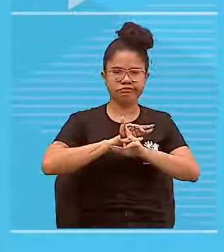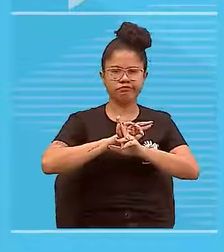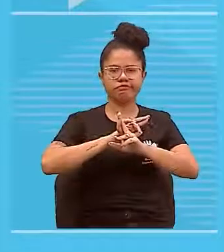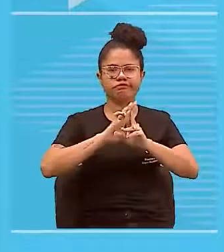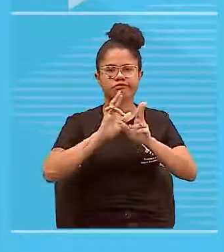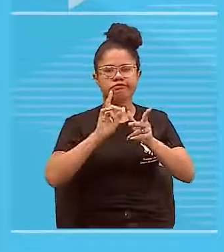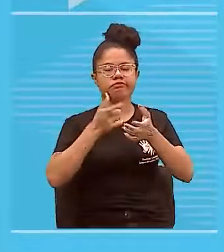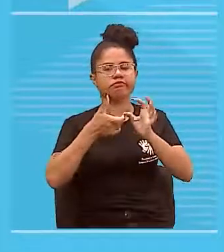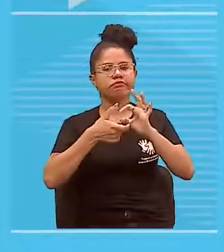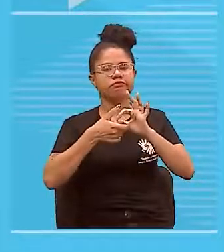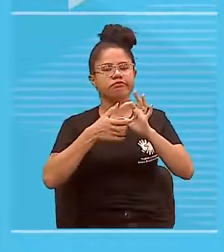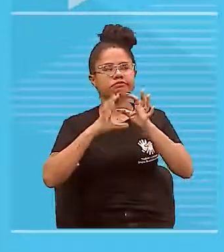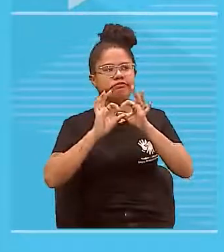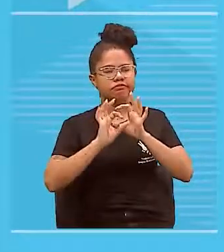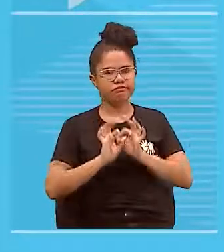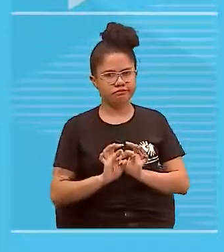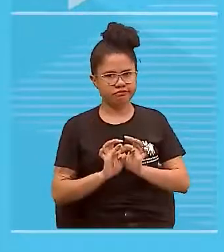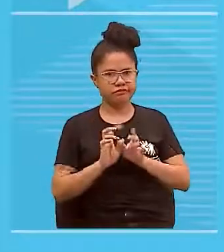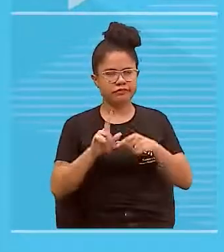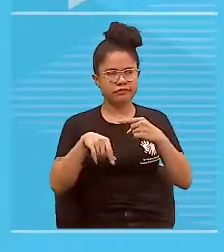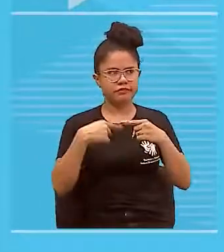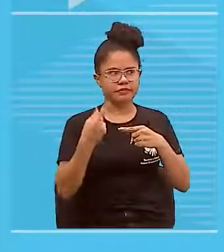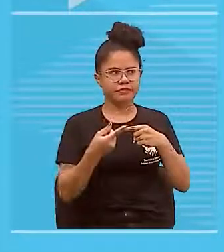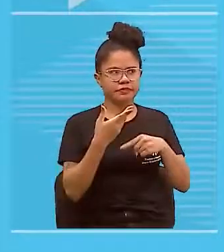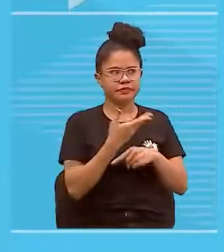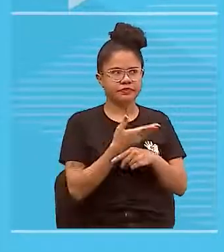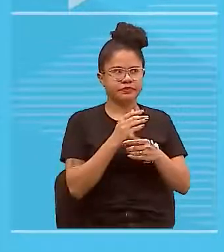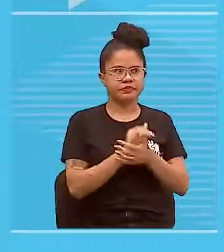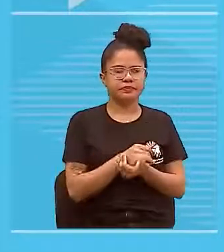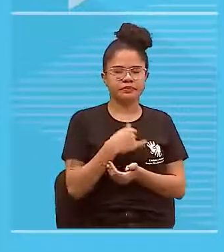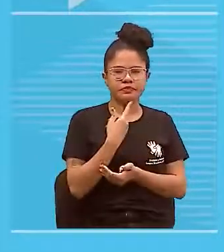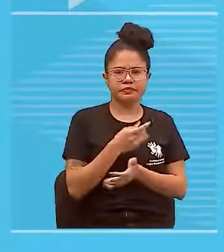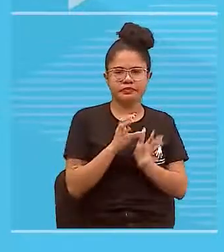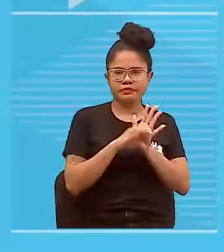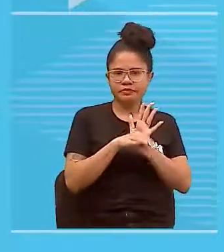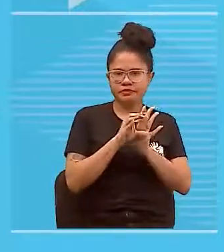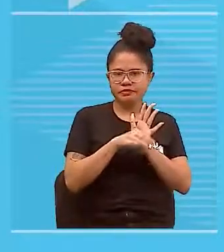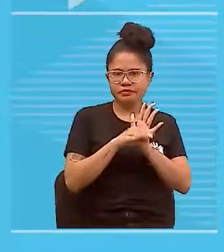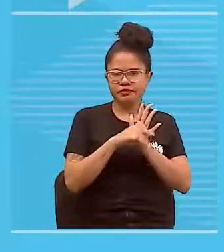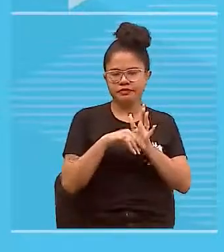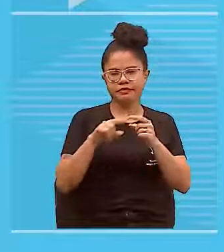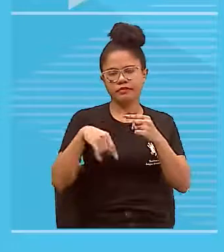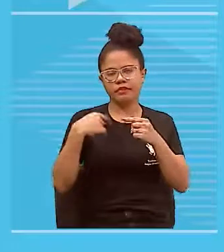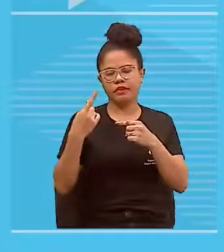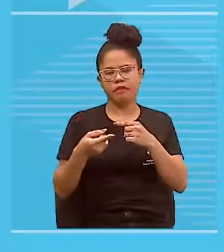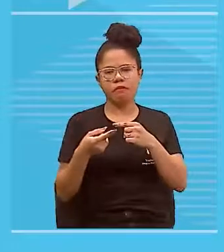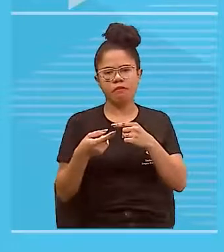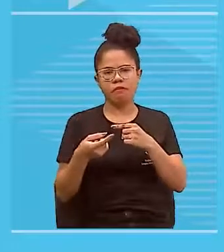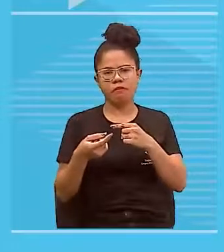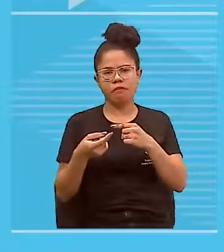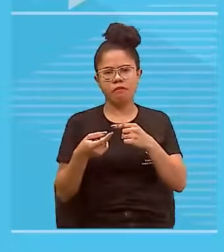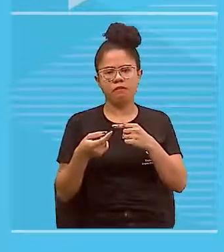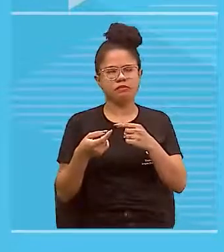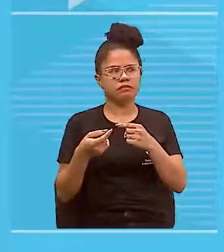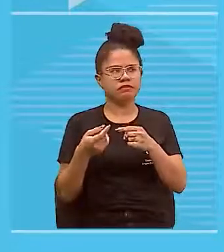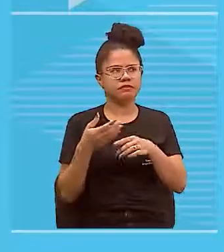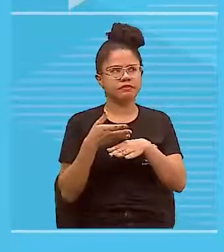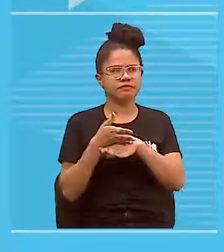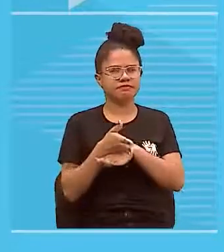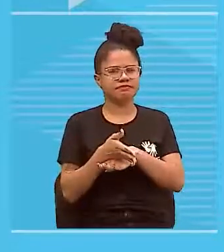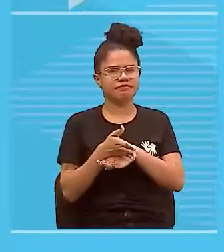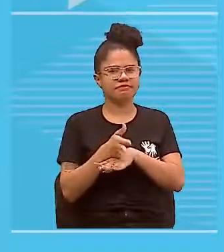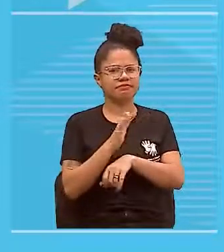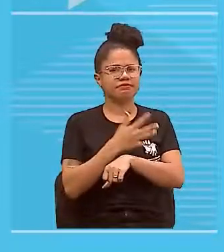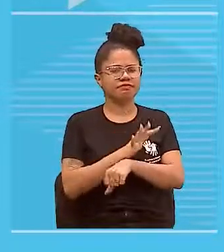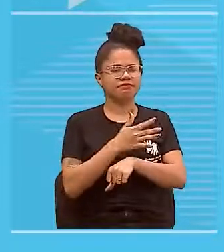teórica que é curta aqui nós vamos para a parte prática que a resolução